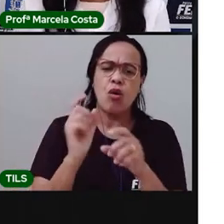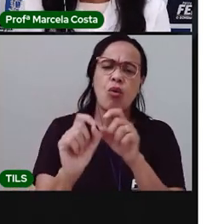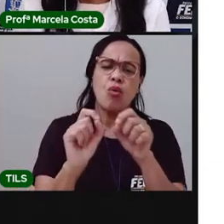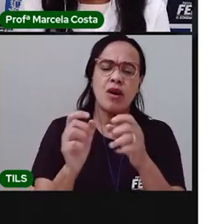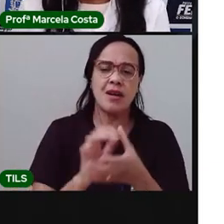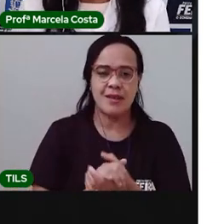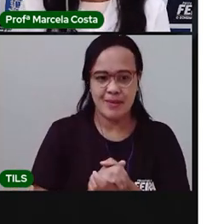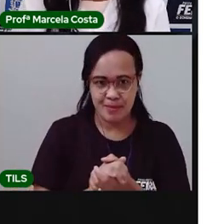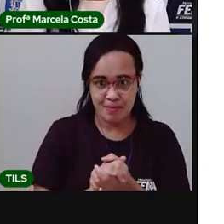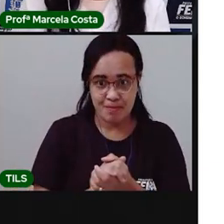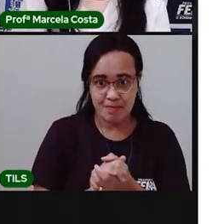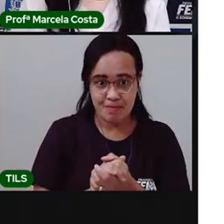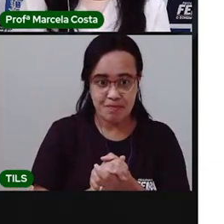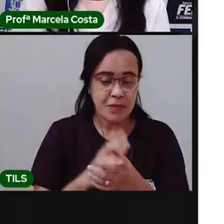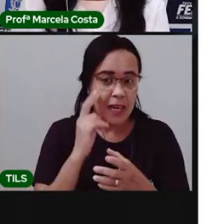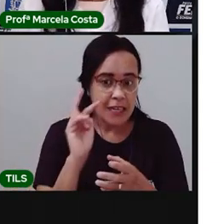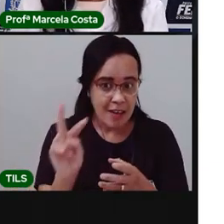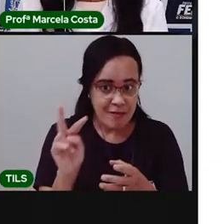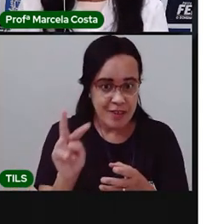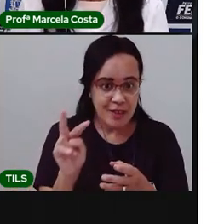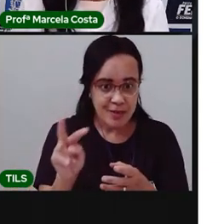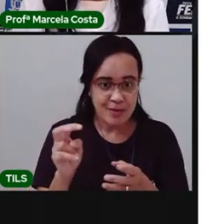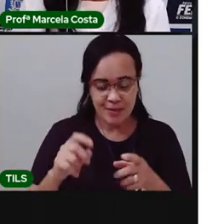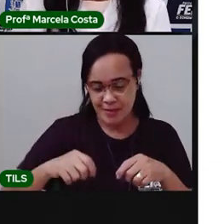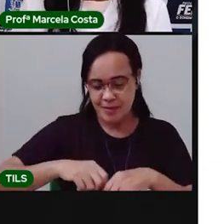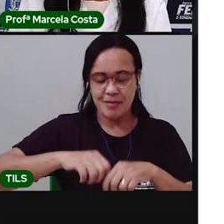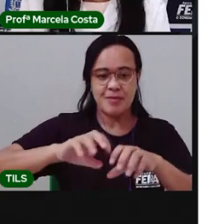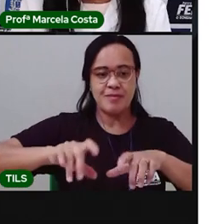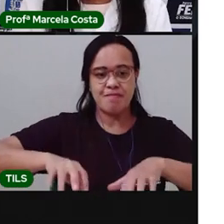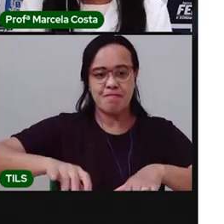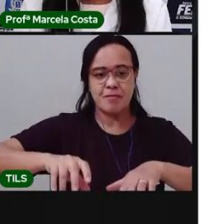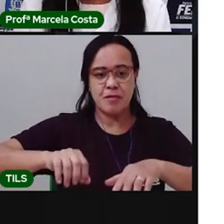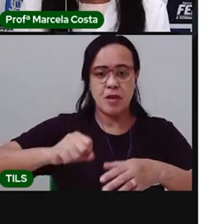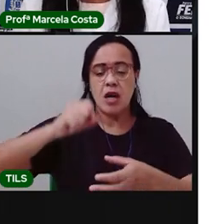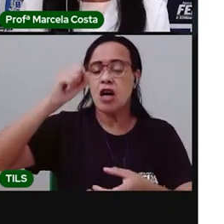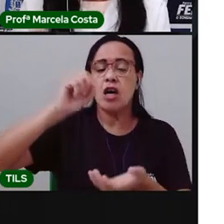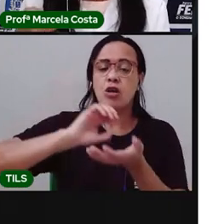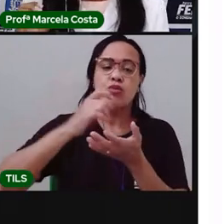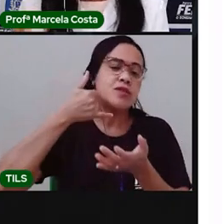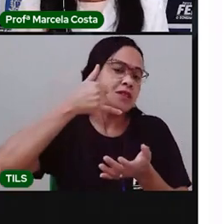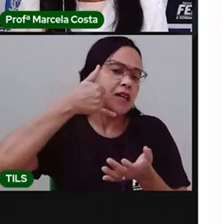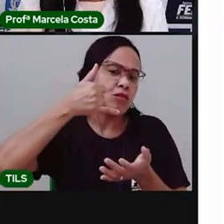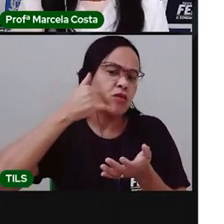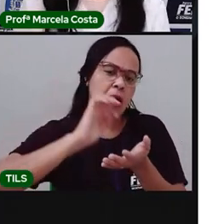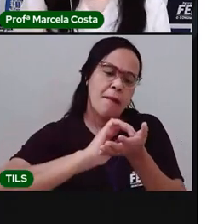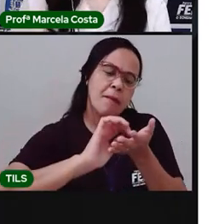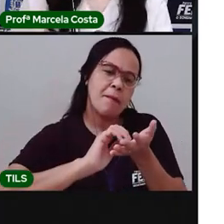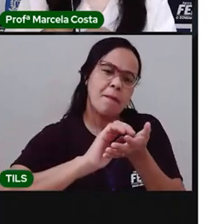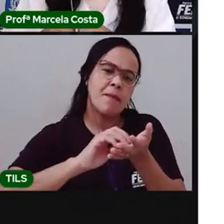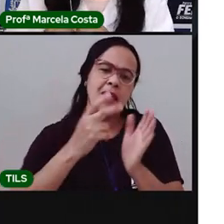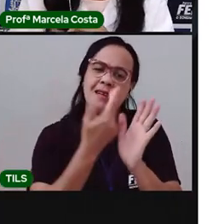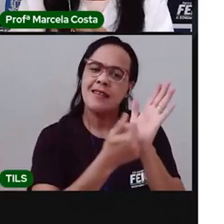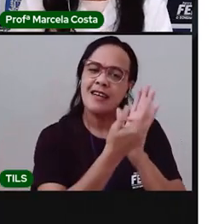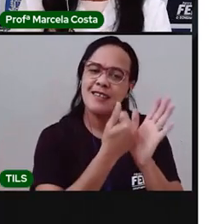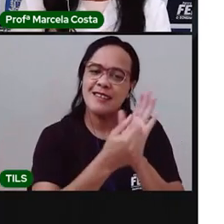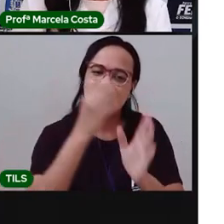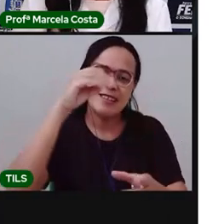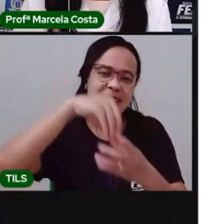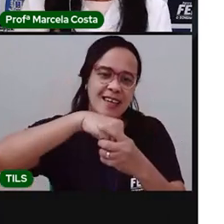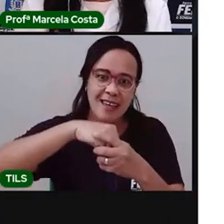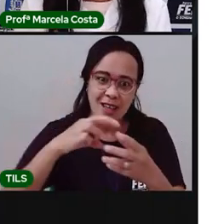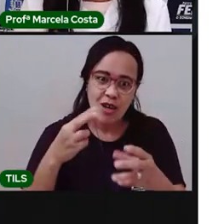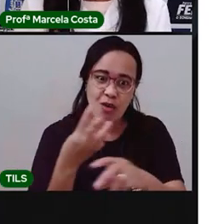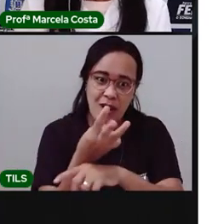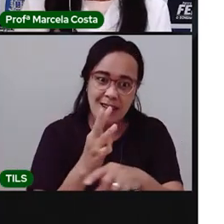Você já viu que no teclado do celular tem emojis, né? Aquelas carinhas que demonstram